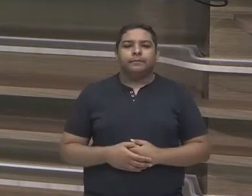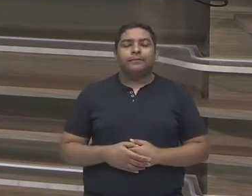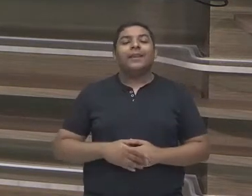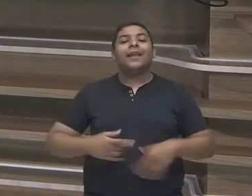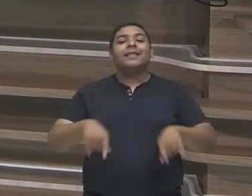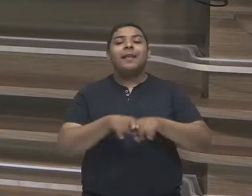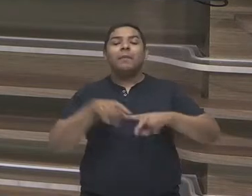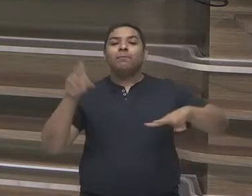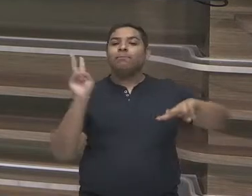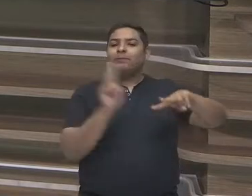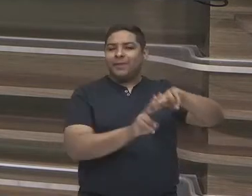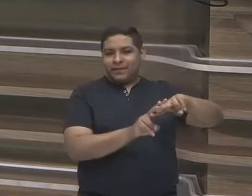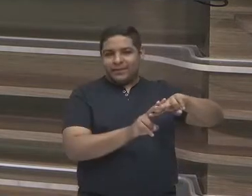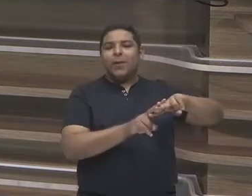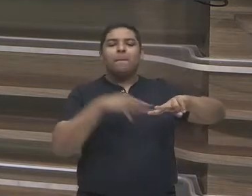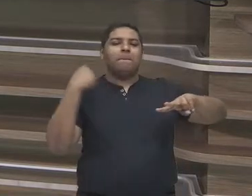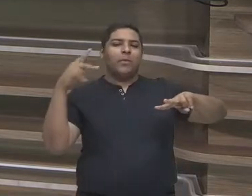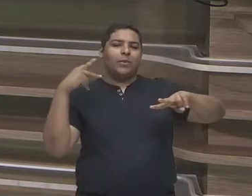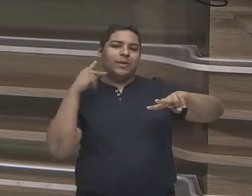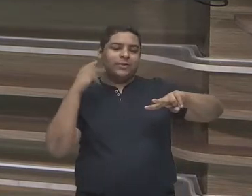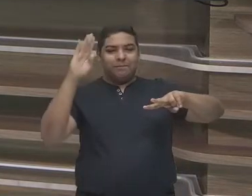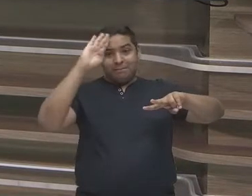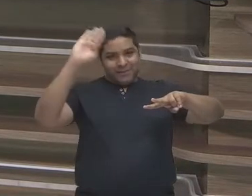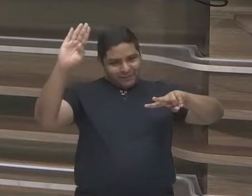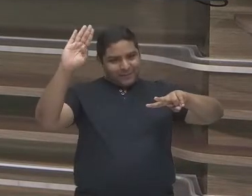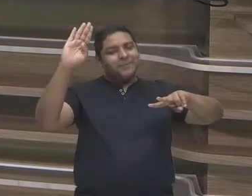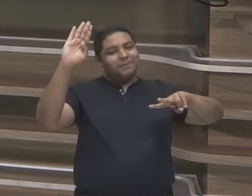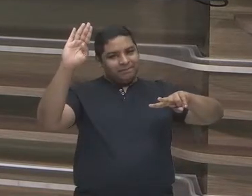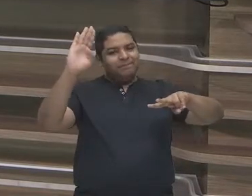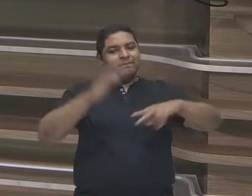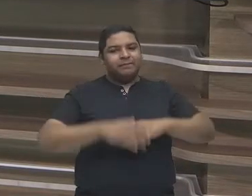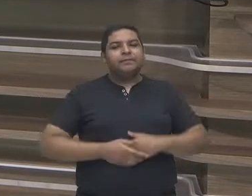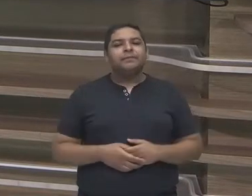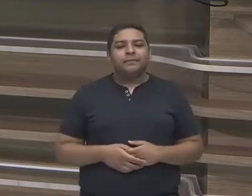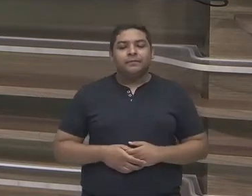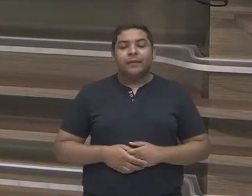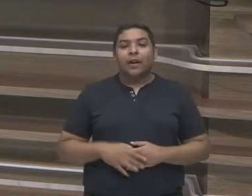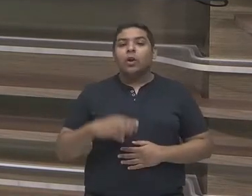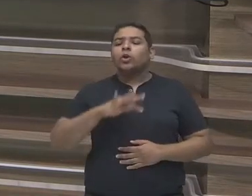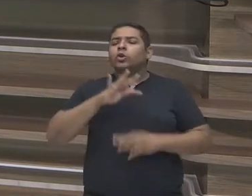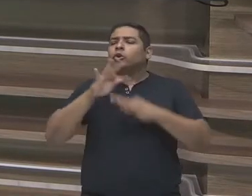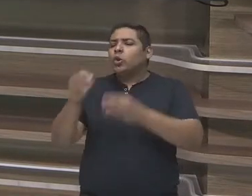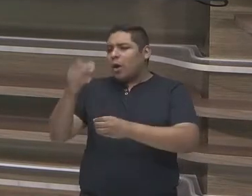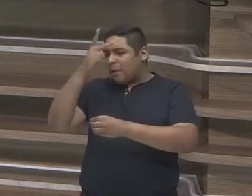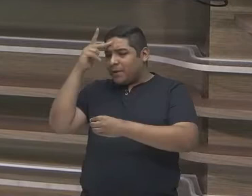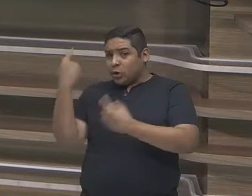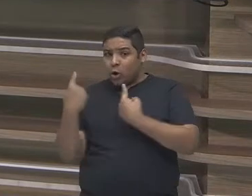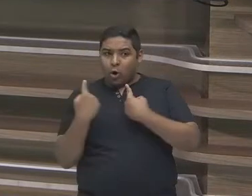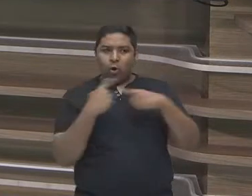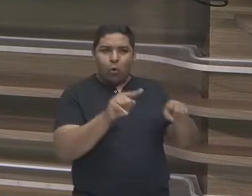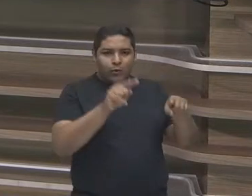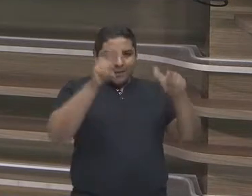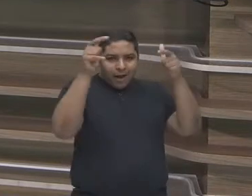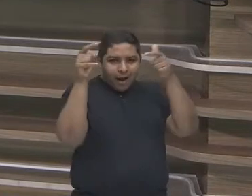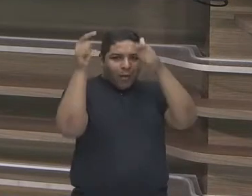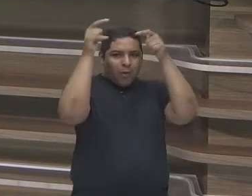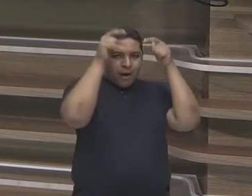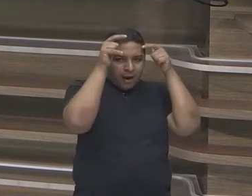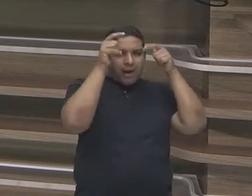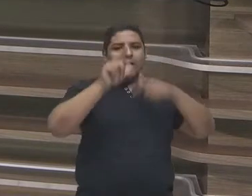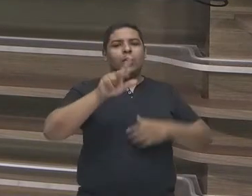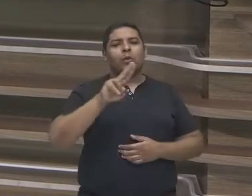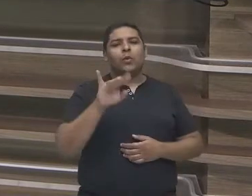prisão política, principalmente. Então, todos aqueles que eram contrários à ideia do rei Luís